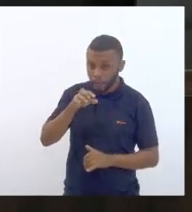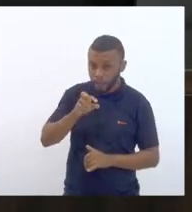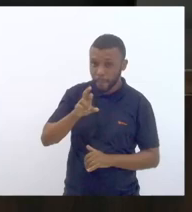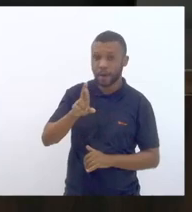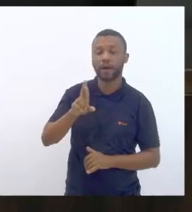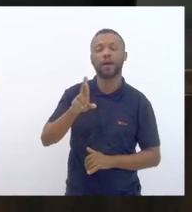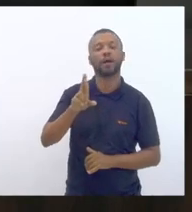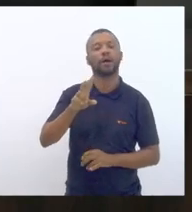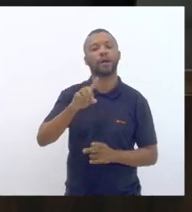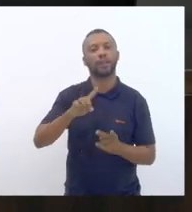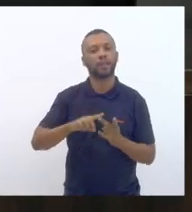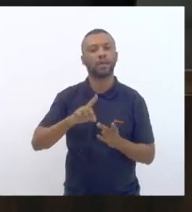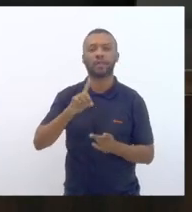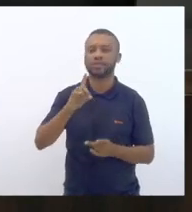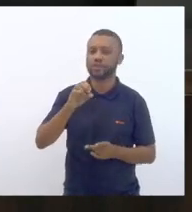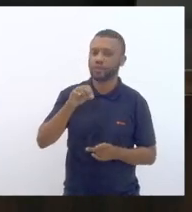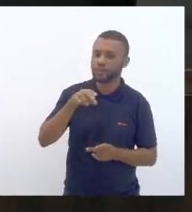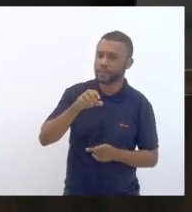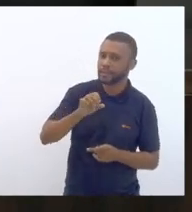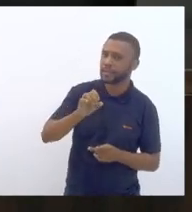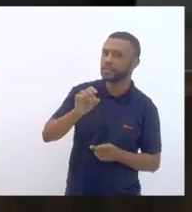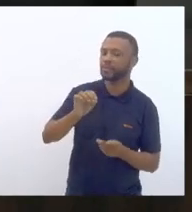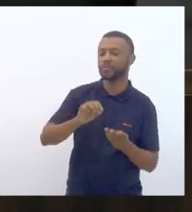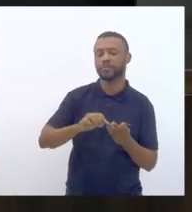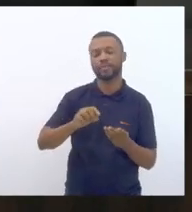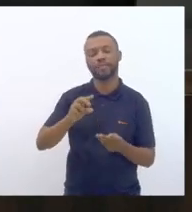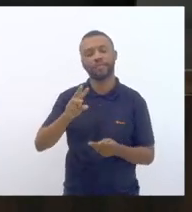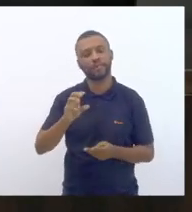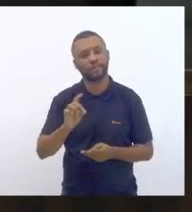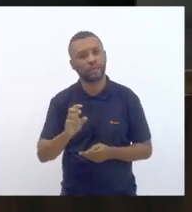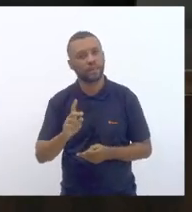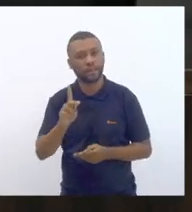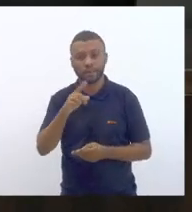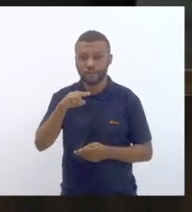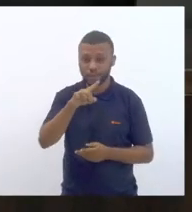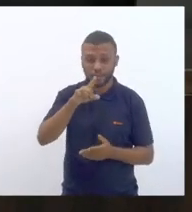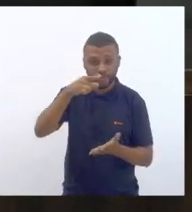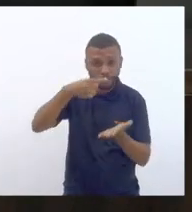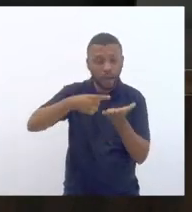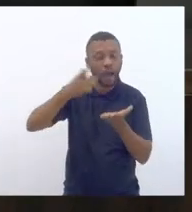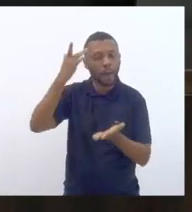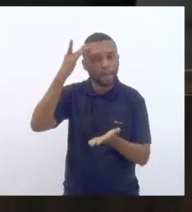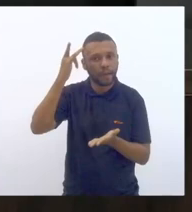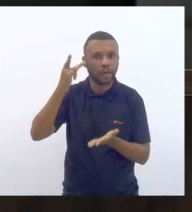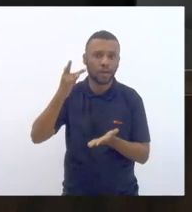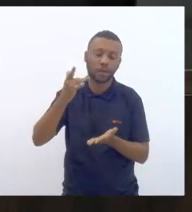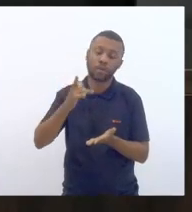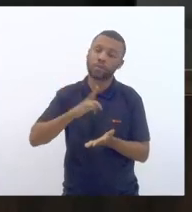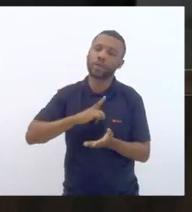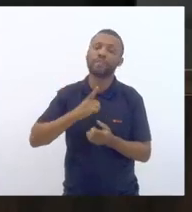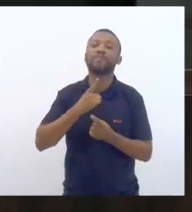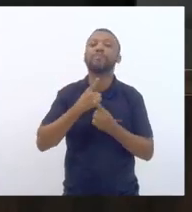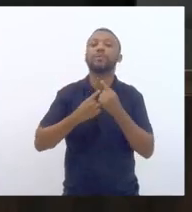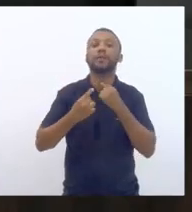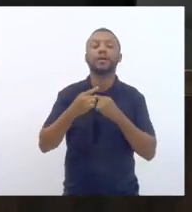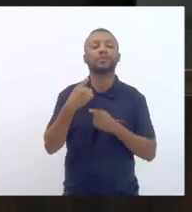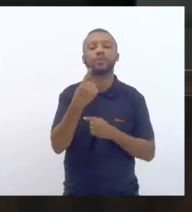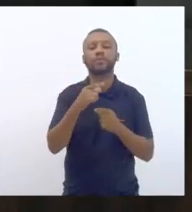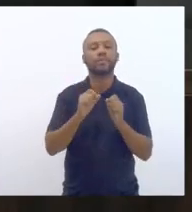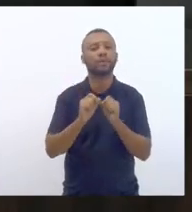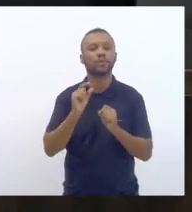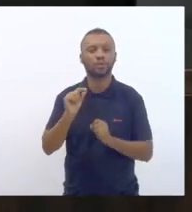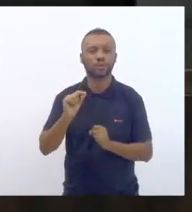deputado Dionísio, Valdeque, todos que estão nos acompanhando. Amanhã é minha vontade a gente